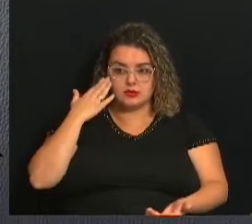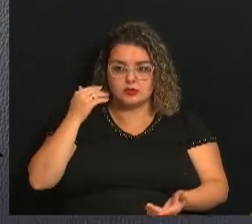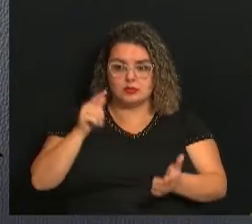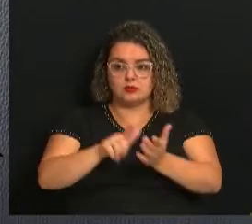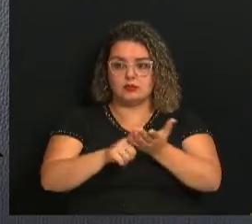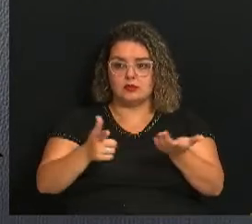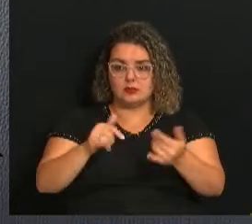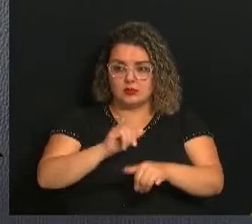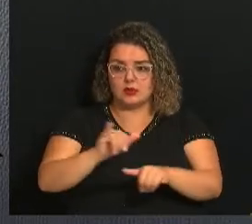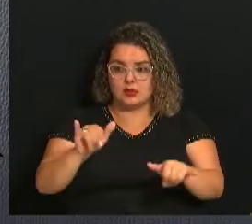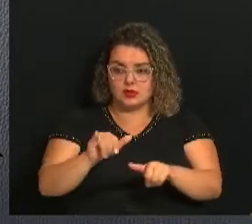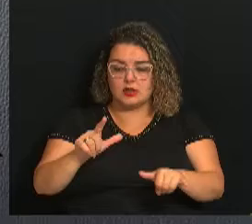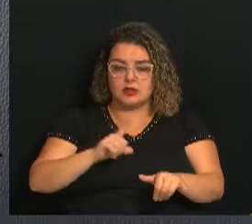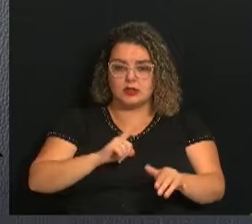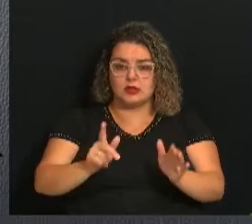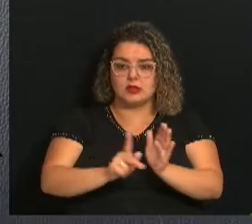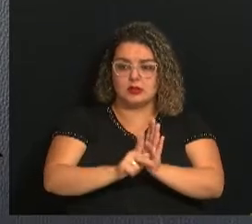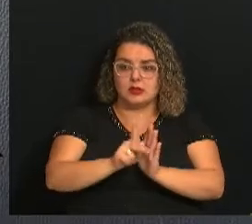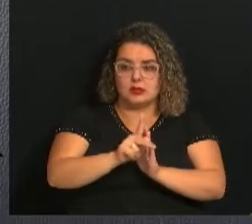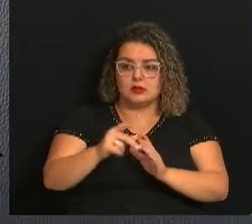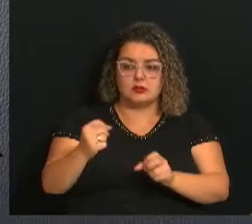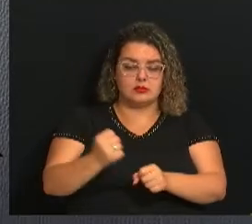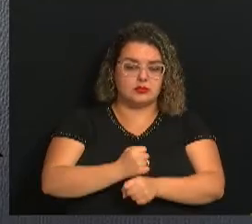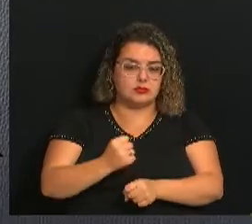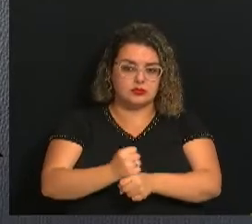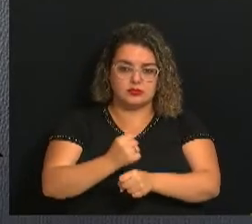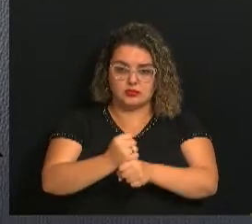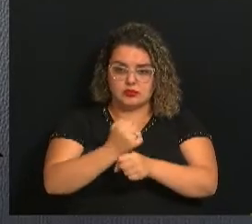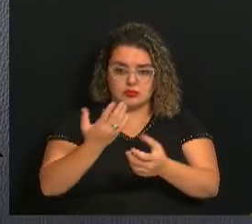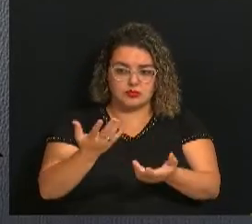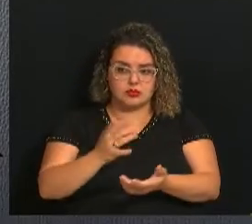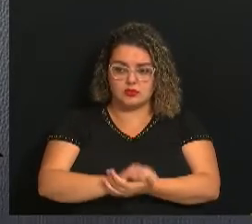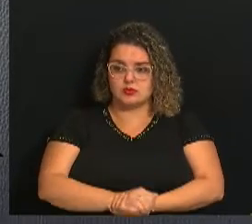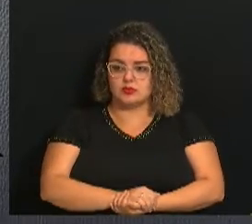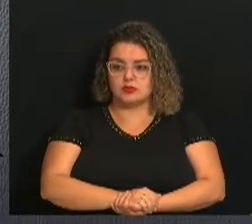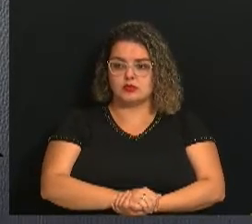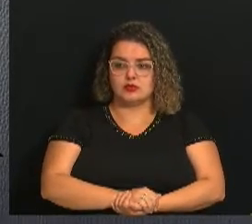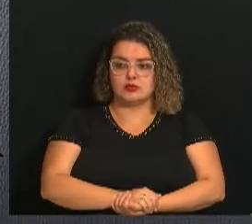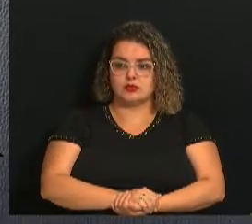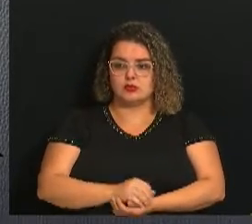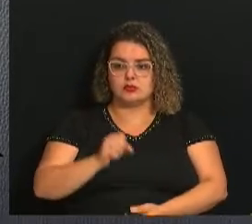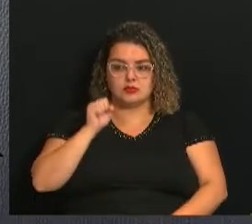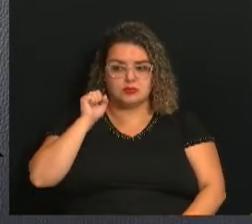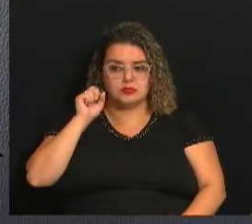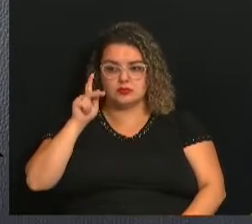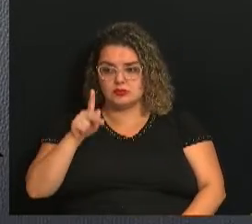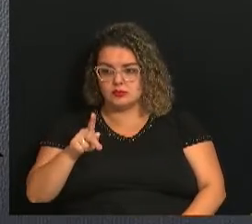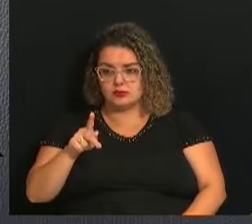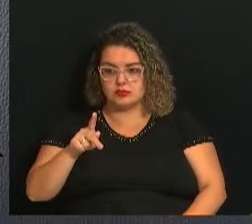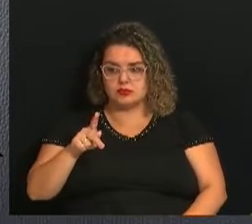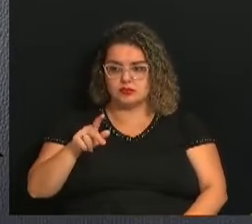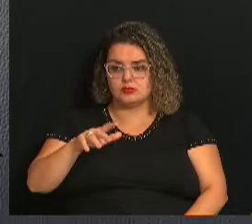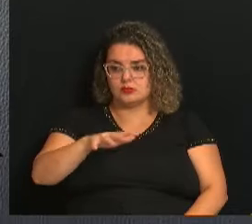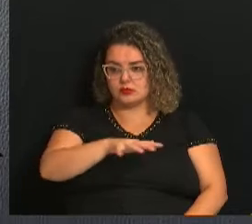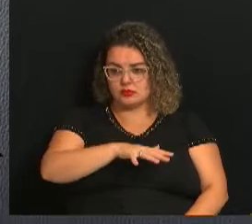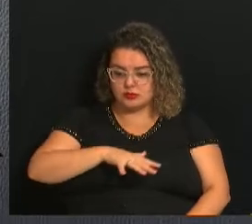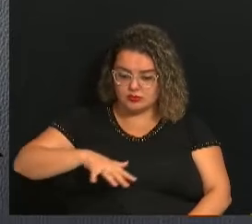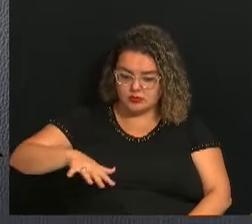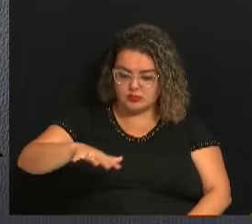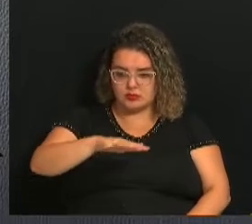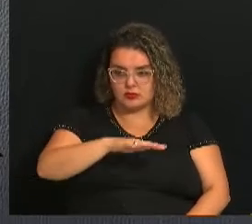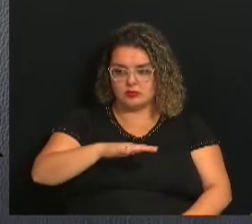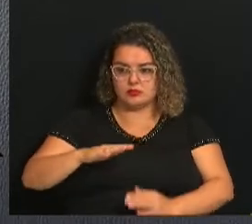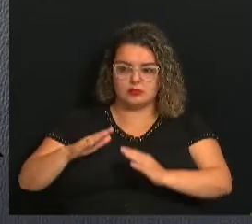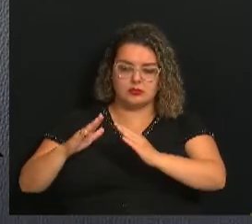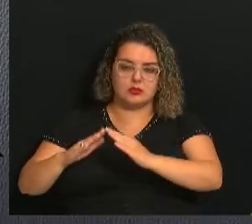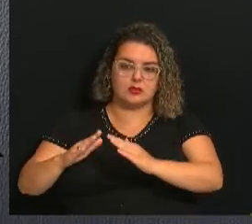que tem um projeto ali de construção de shopping, de área de moradia, mais